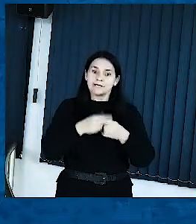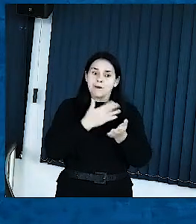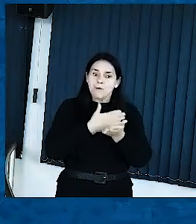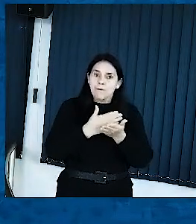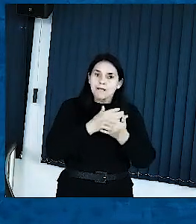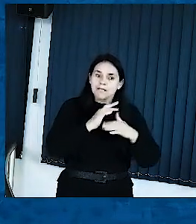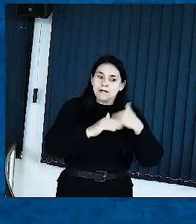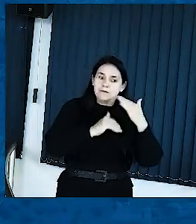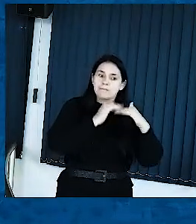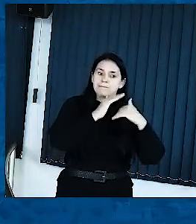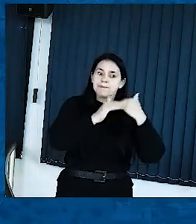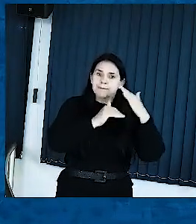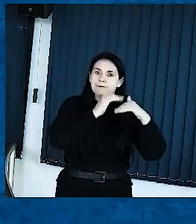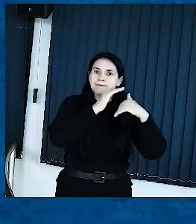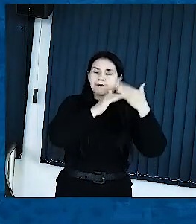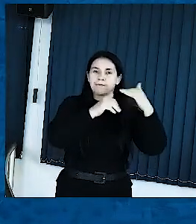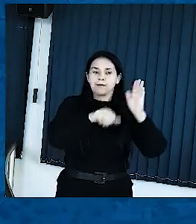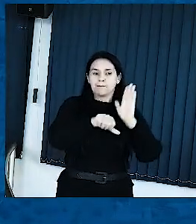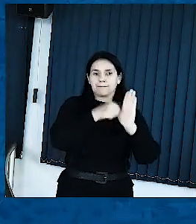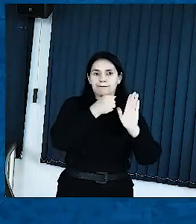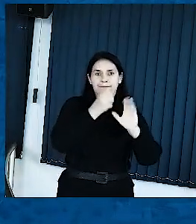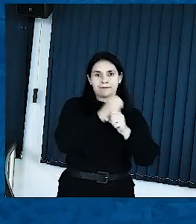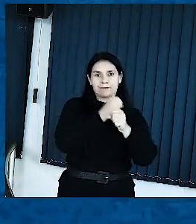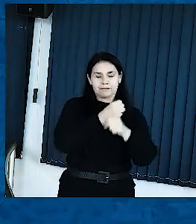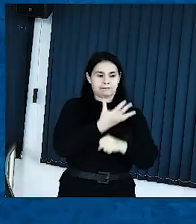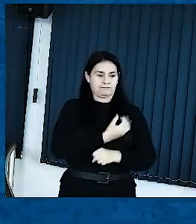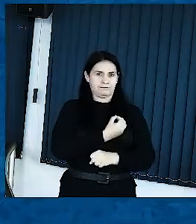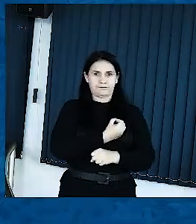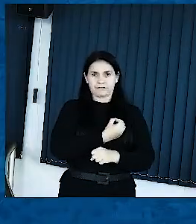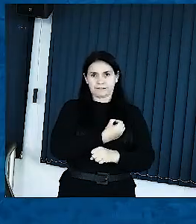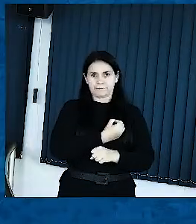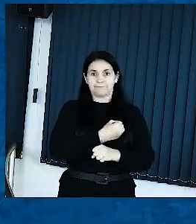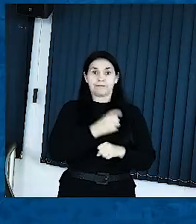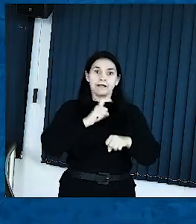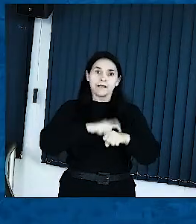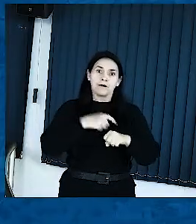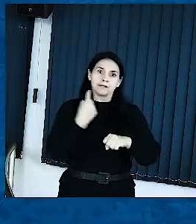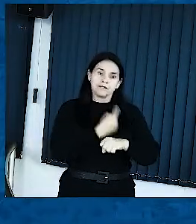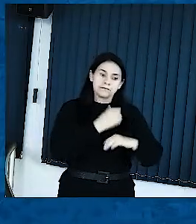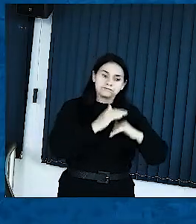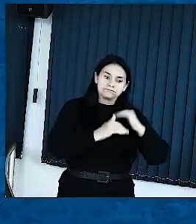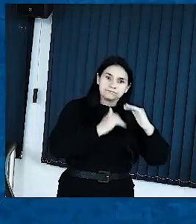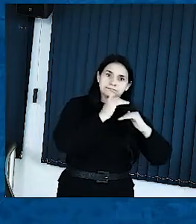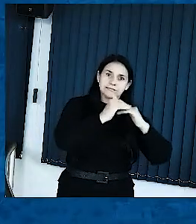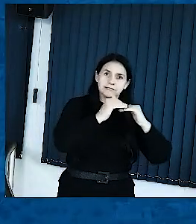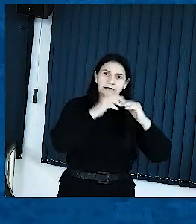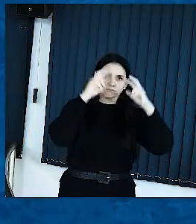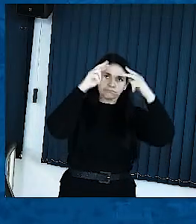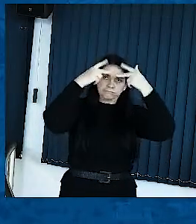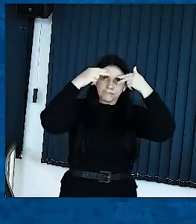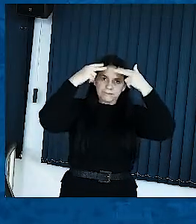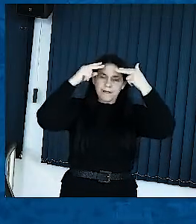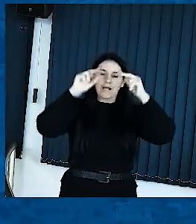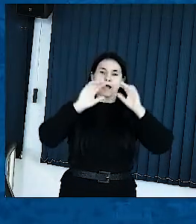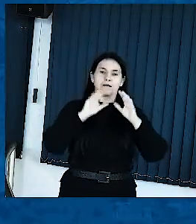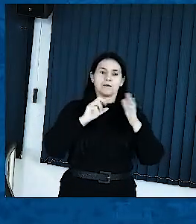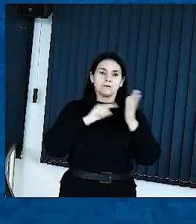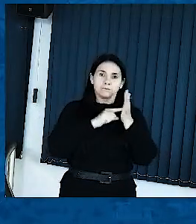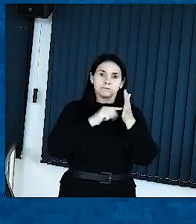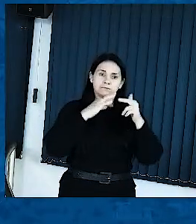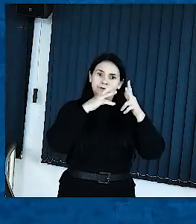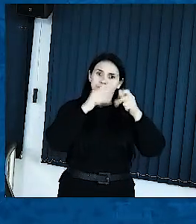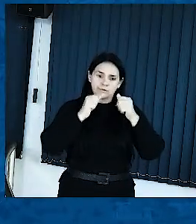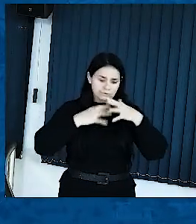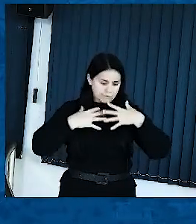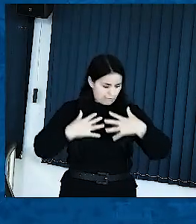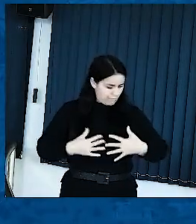desenvolvendo altamente nessa fase, nesse primeiro ano de vida. E quando a gente desenvolve o sistema sensorial, a gente desenvolve o sistema motor e assim vai indo.